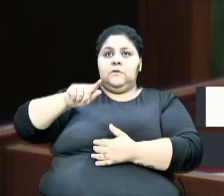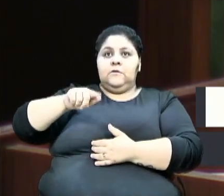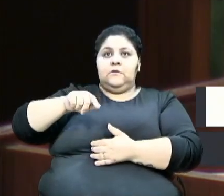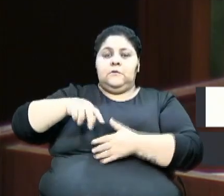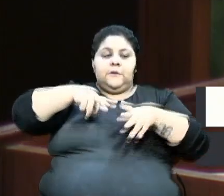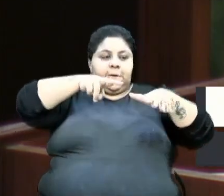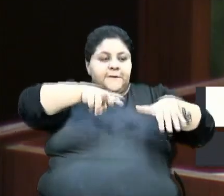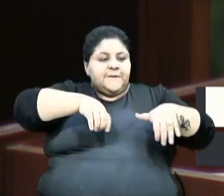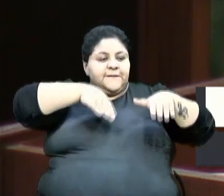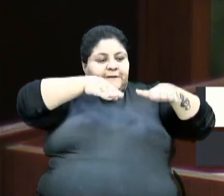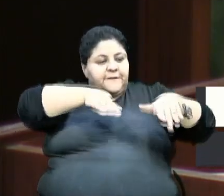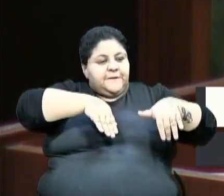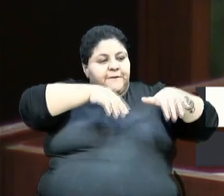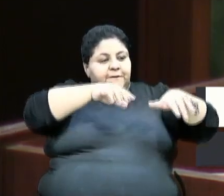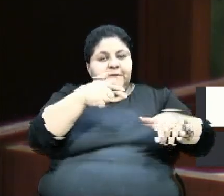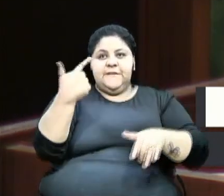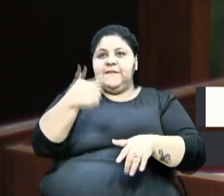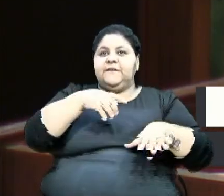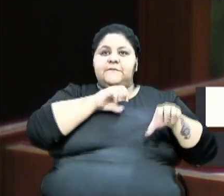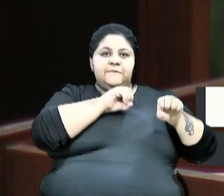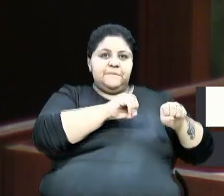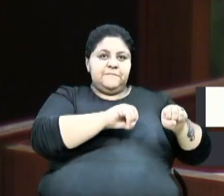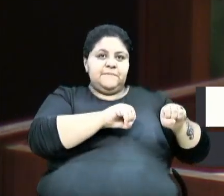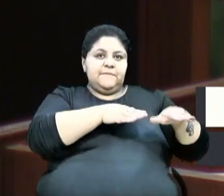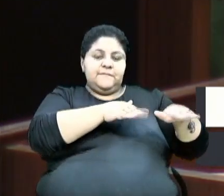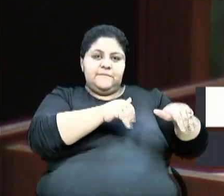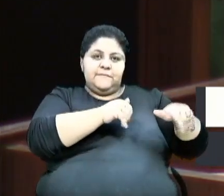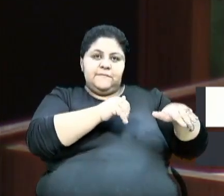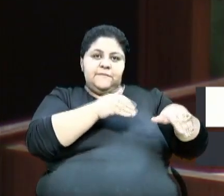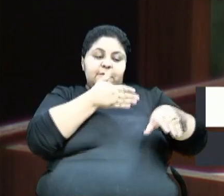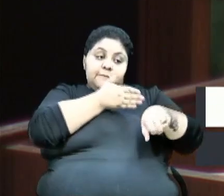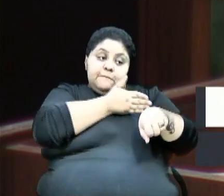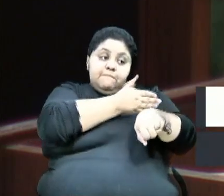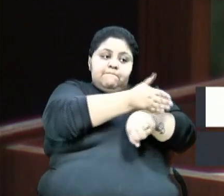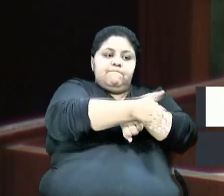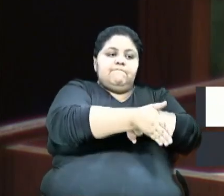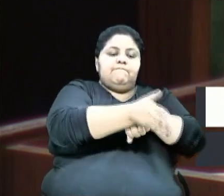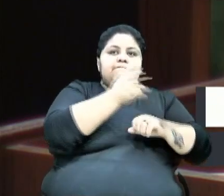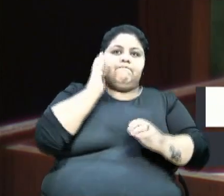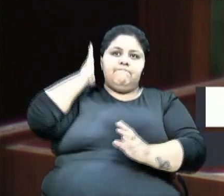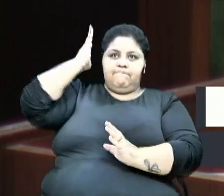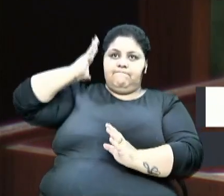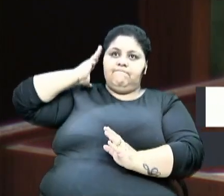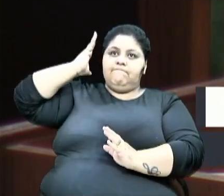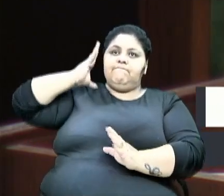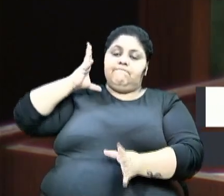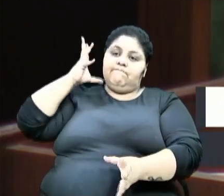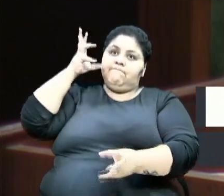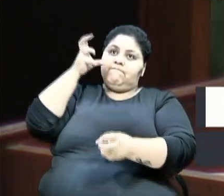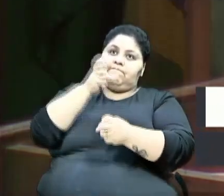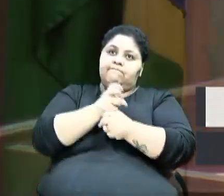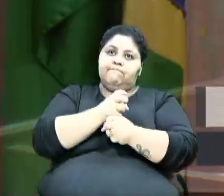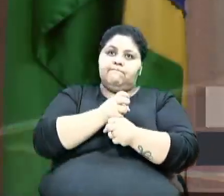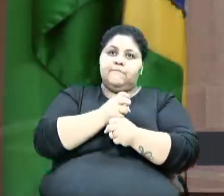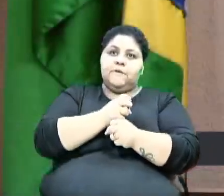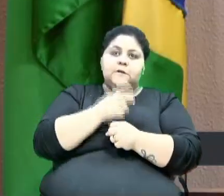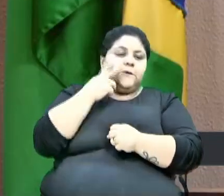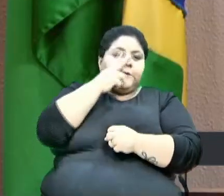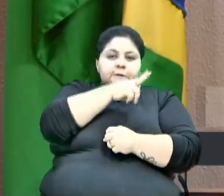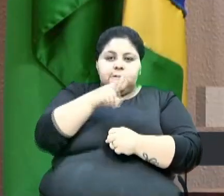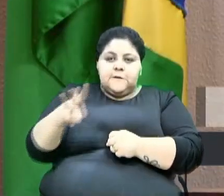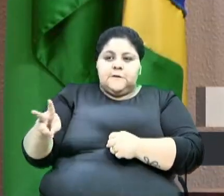de setembro. Participamos de seminários da causa animal, assistimos inúmeros palestrantes para continuarmos evoluindo